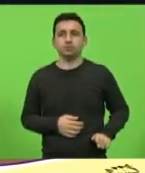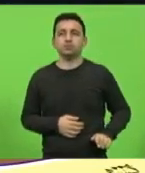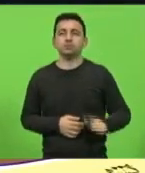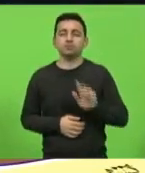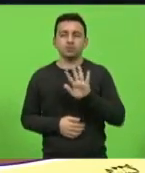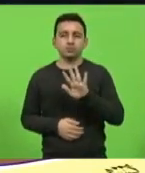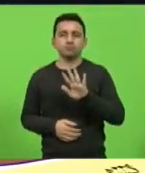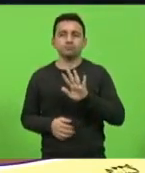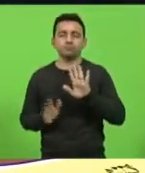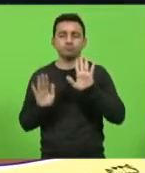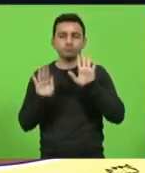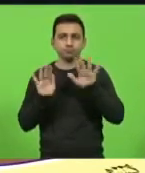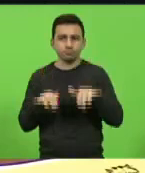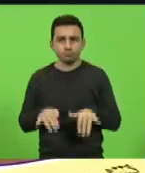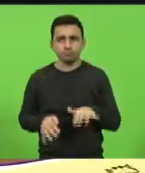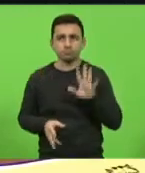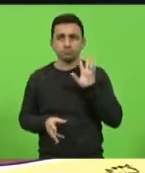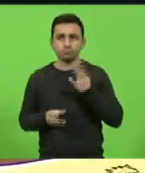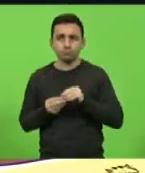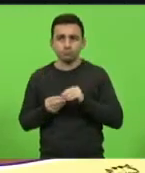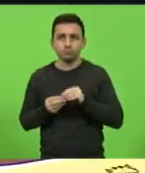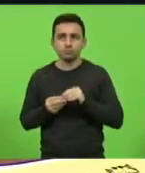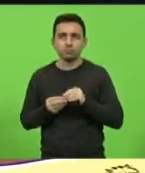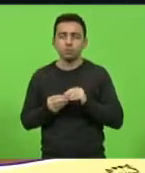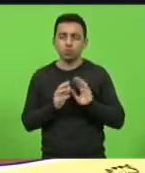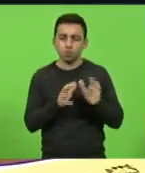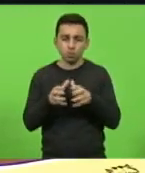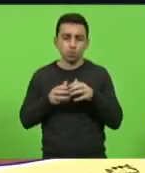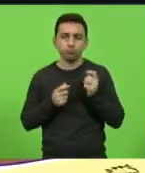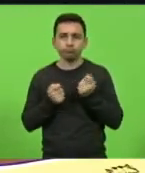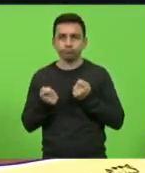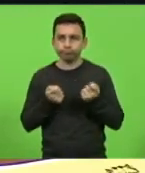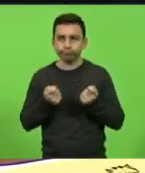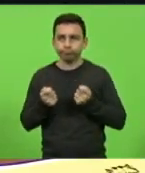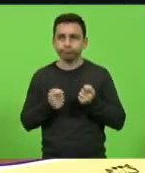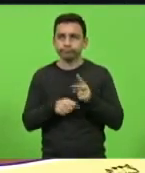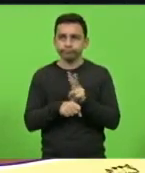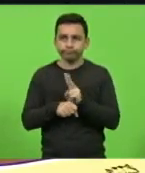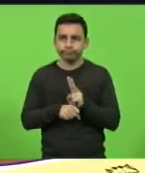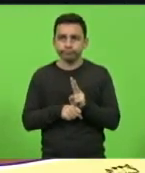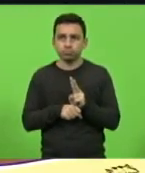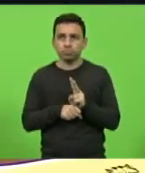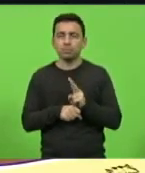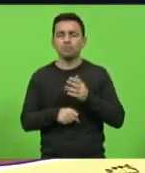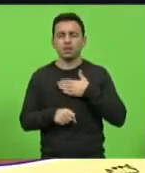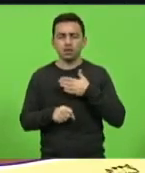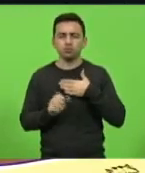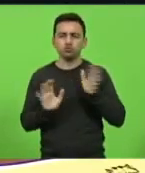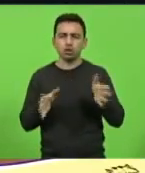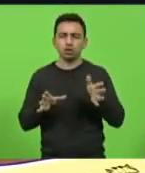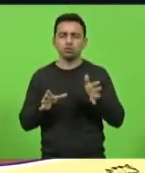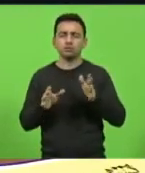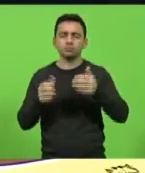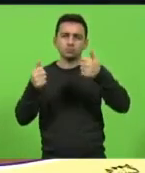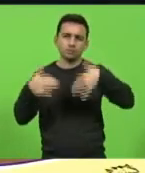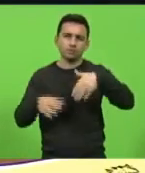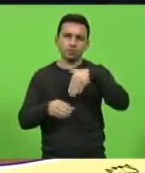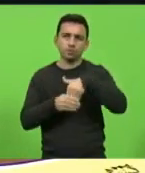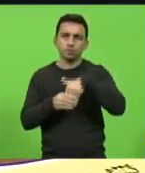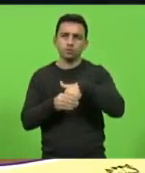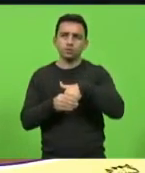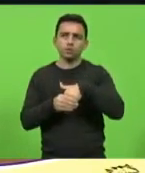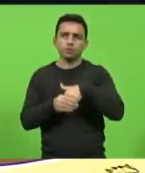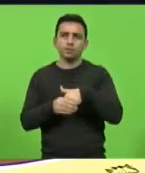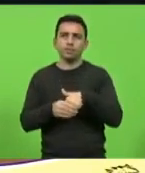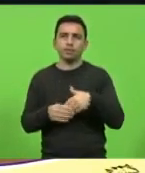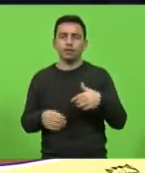conclusões trazidas pelos órgãos de controle citados no meu encaminhamento de voto. Como membro de